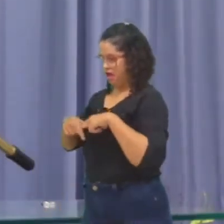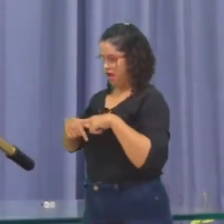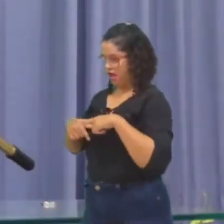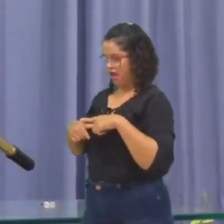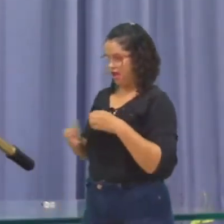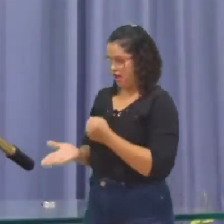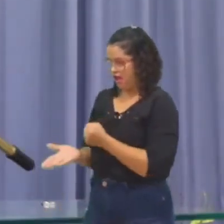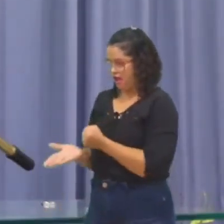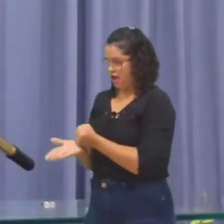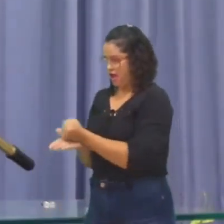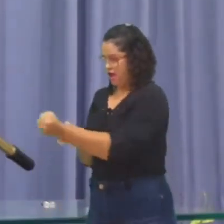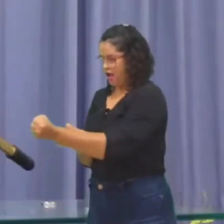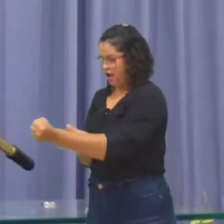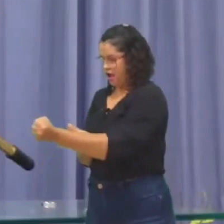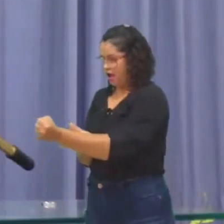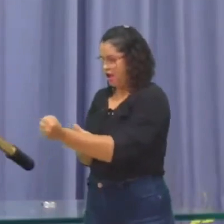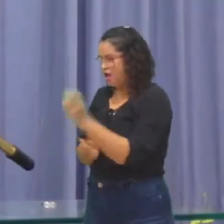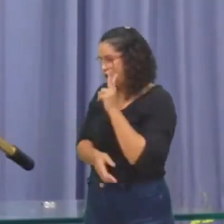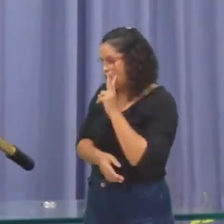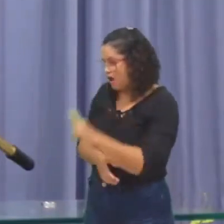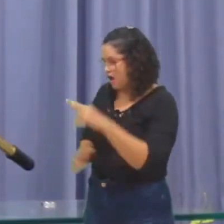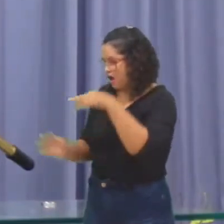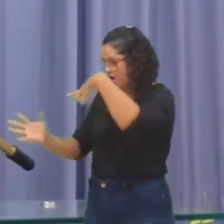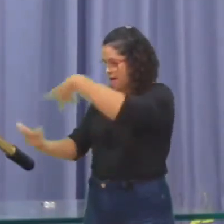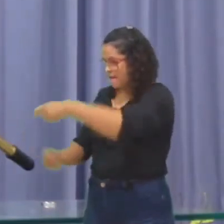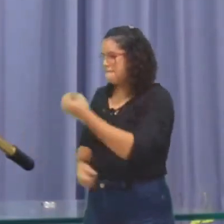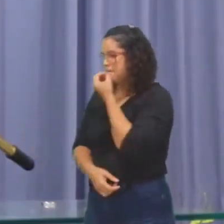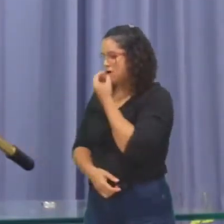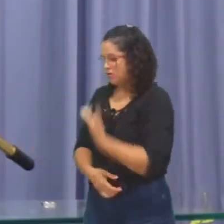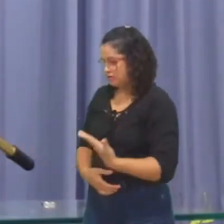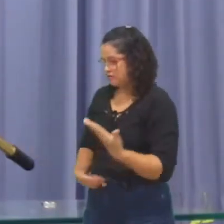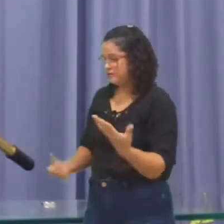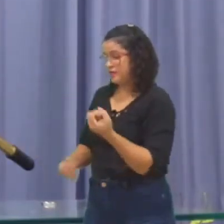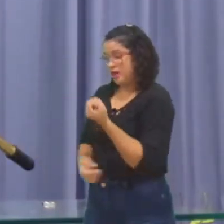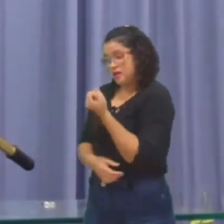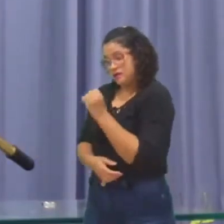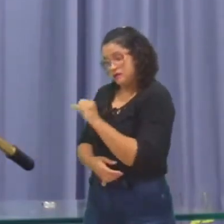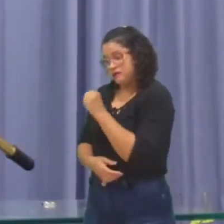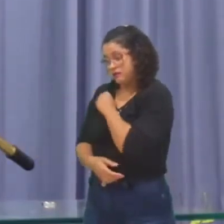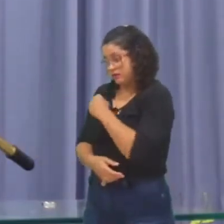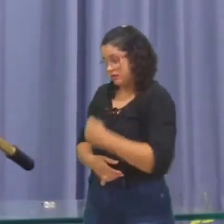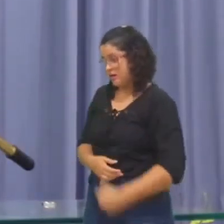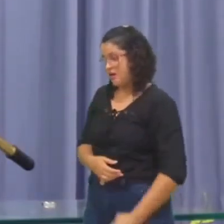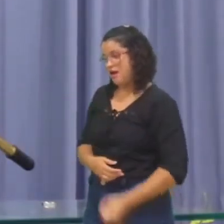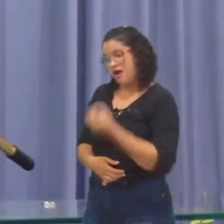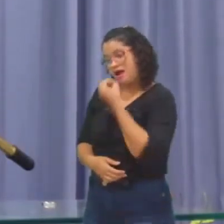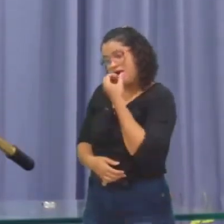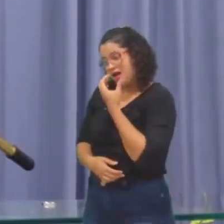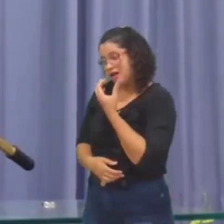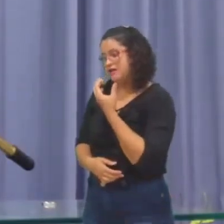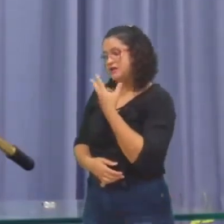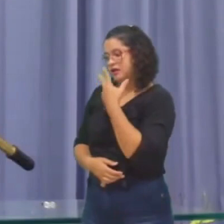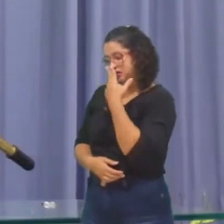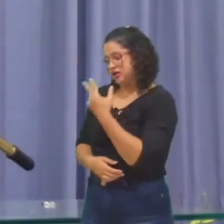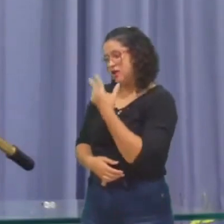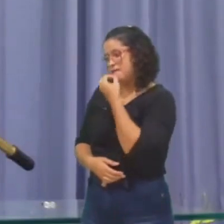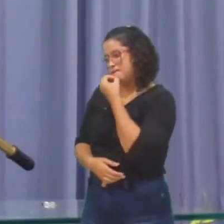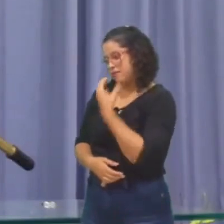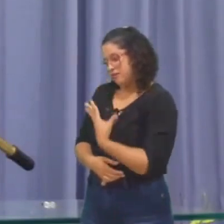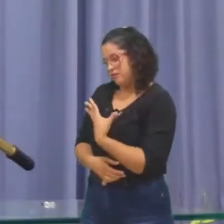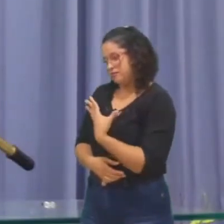para espiar é terra muitíssimo boa. Se o Senhor se agradar de nós, então